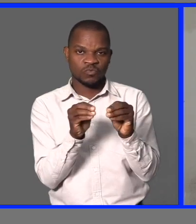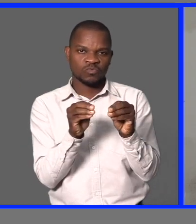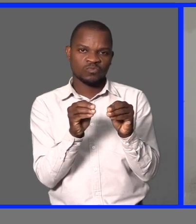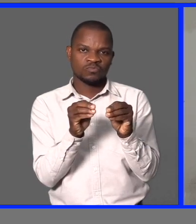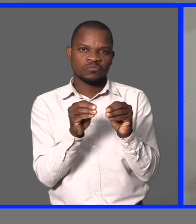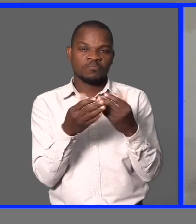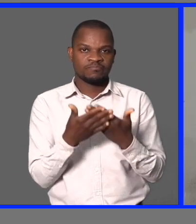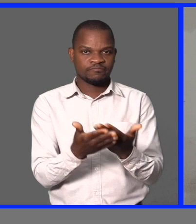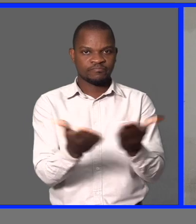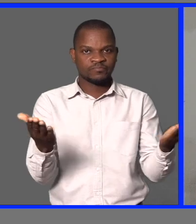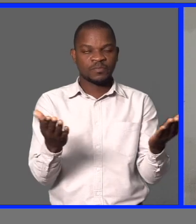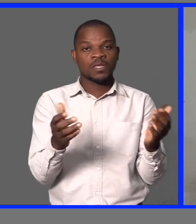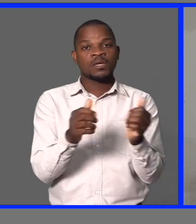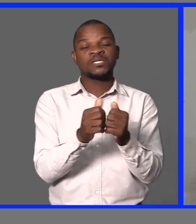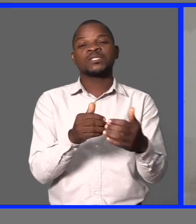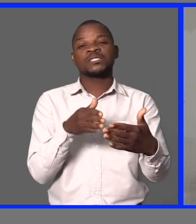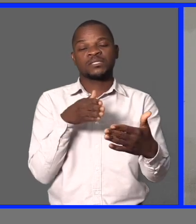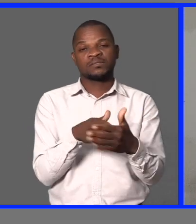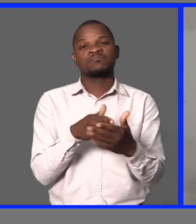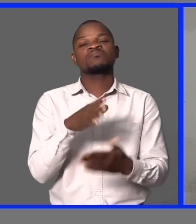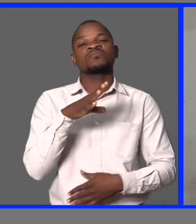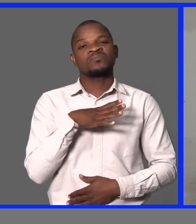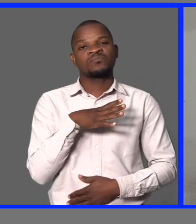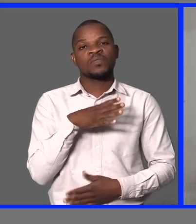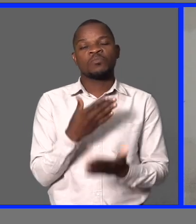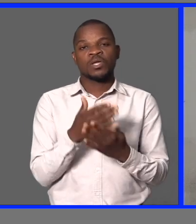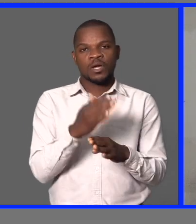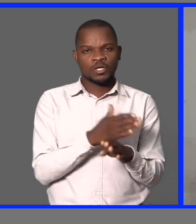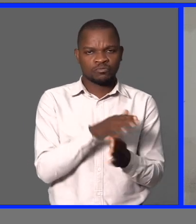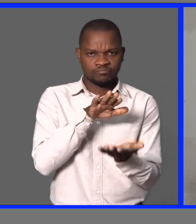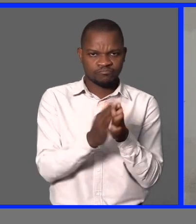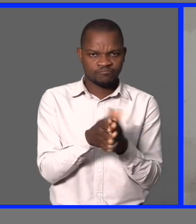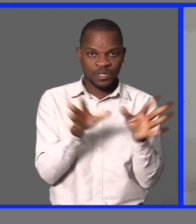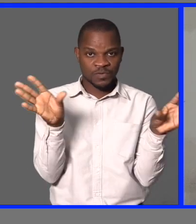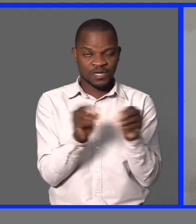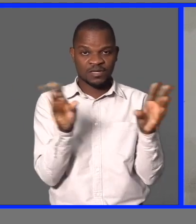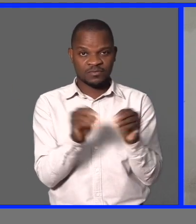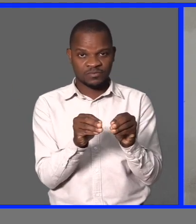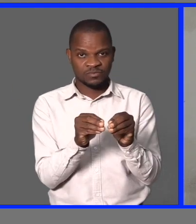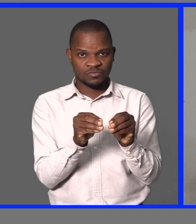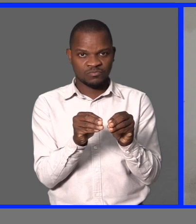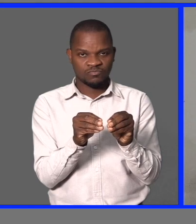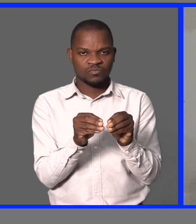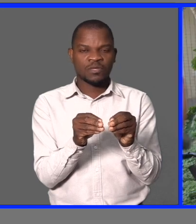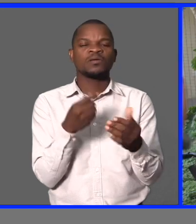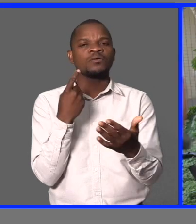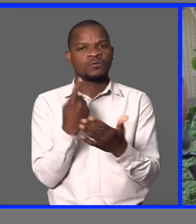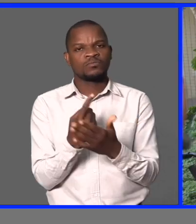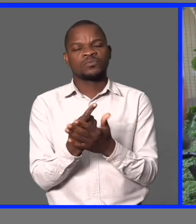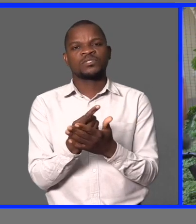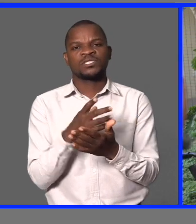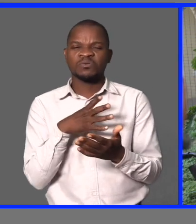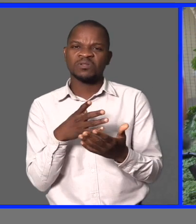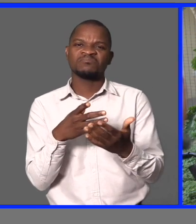incapacitado, porque, na verdade, para começar a escrever a monografia, é preciso que se tenha um pouco de